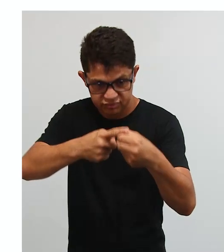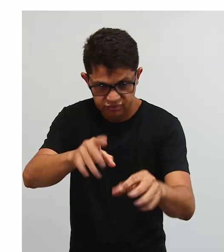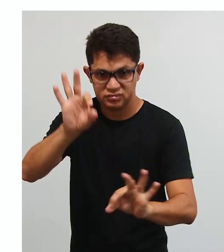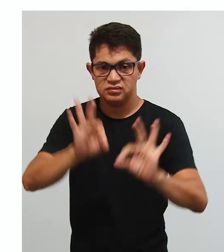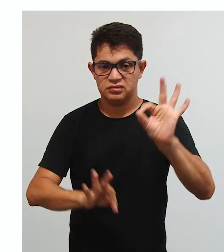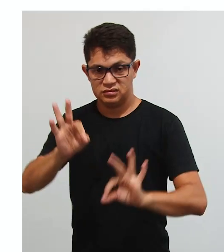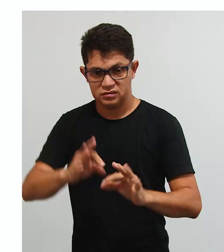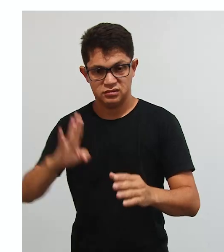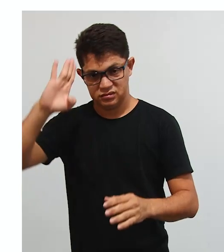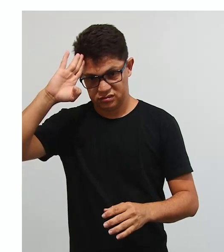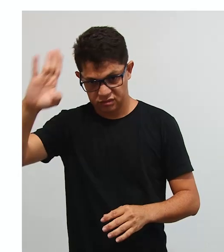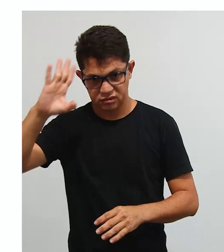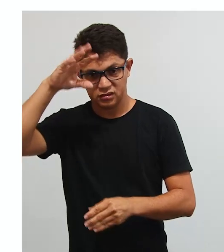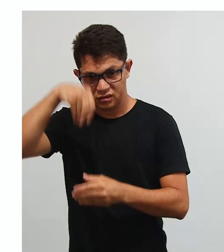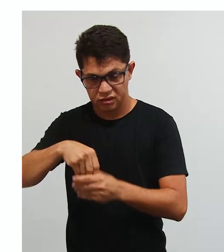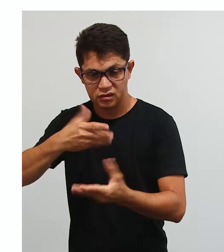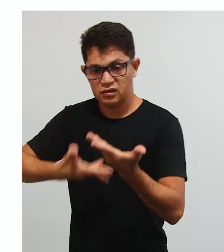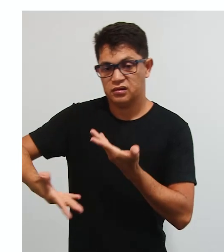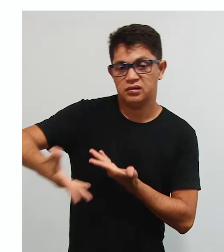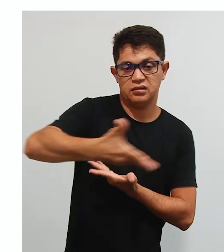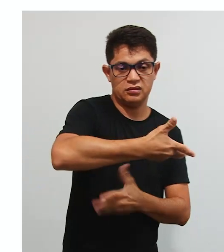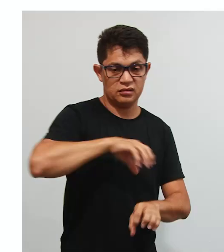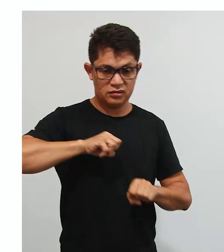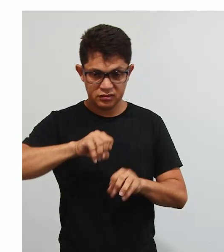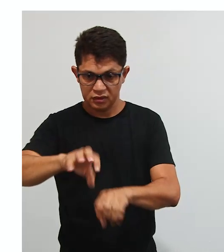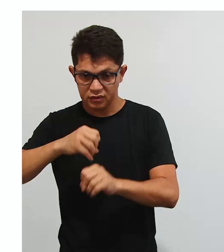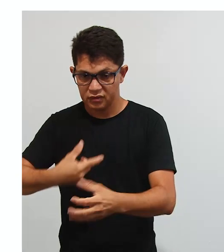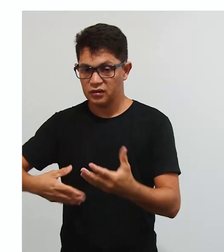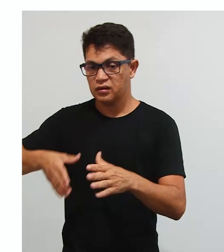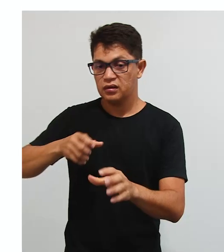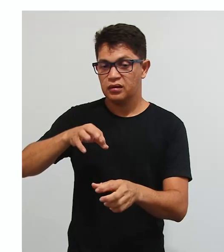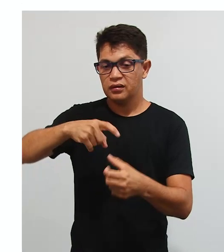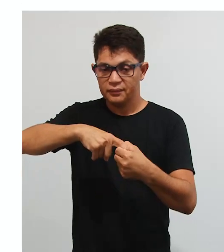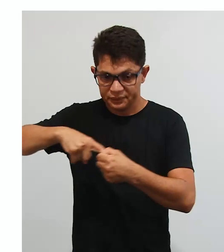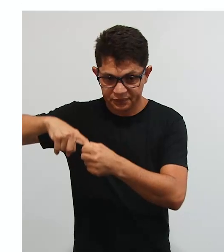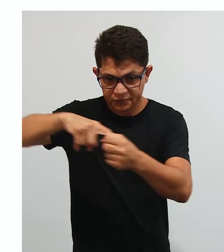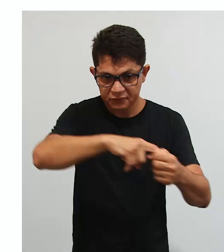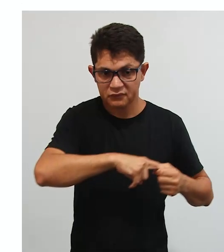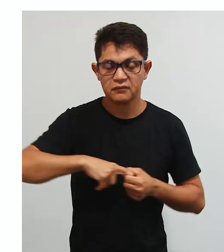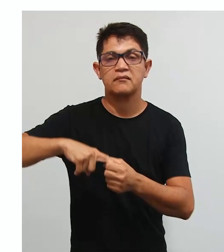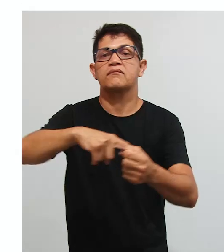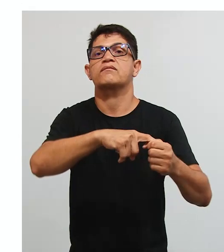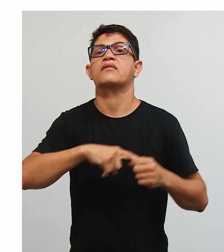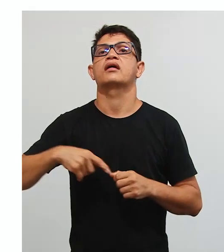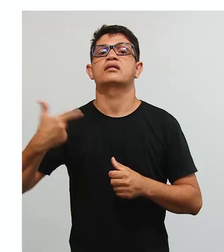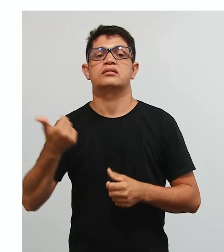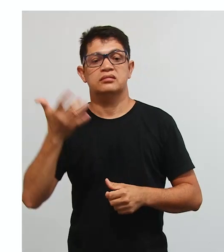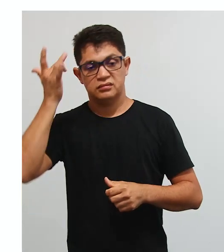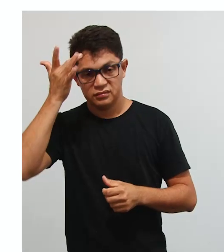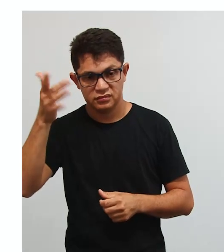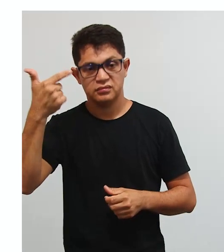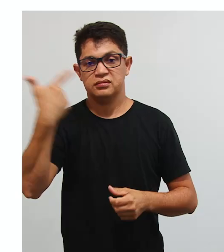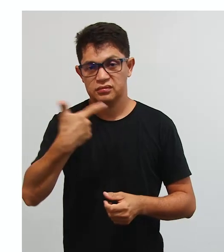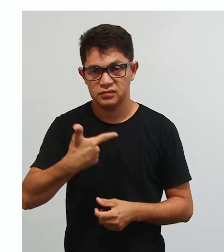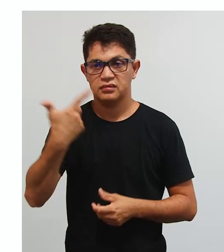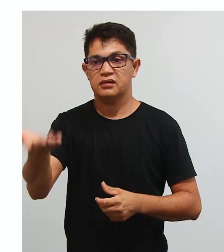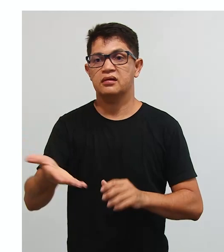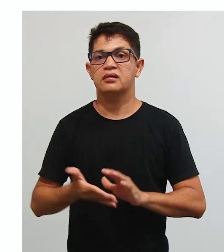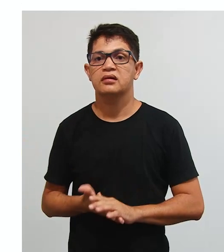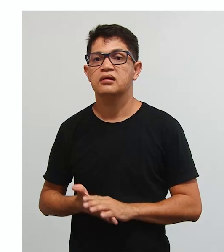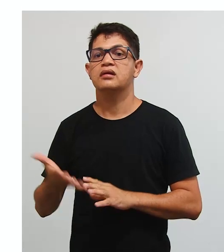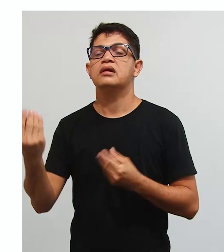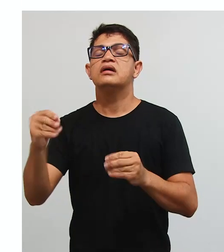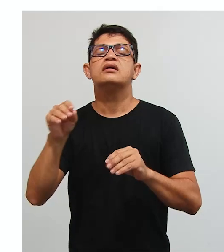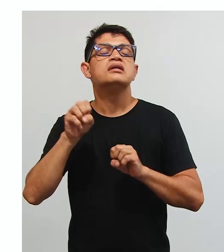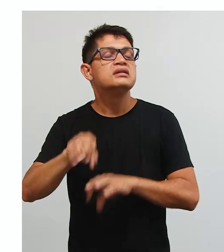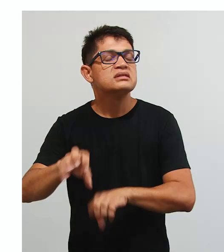também, dependendo da necessidade, eles também absorvem esses alunos. Já no ensino médio, a responsabilidade é dos estados, tá?